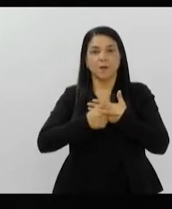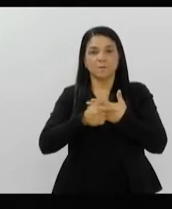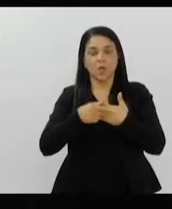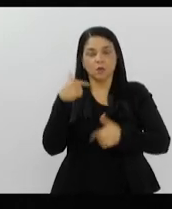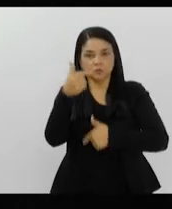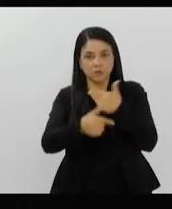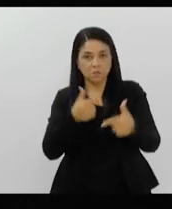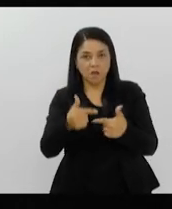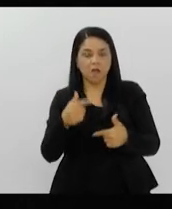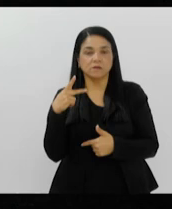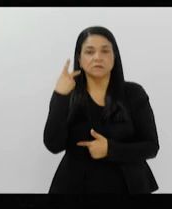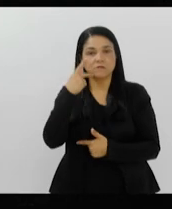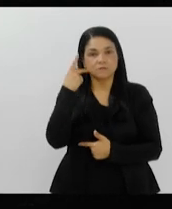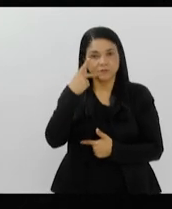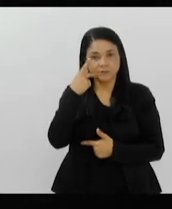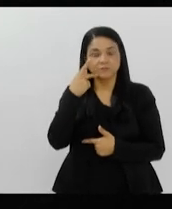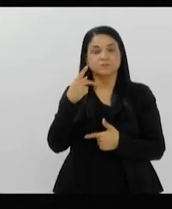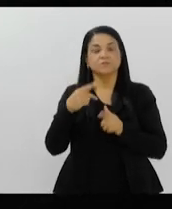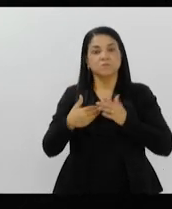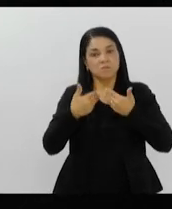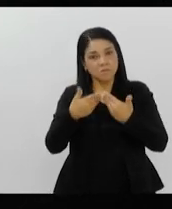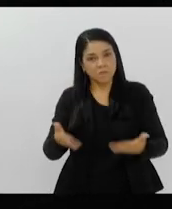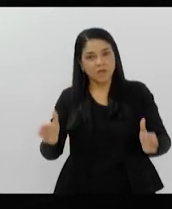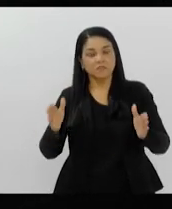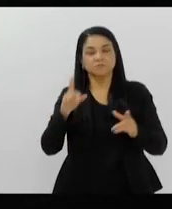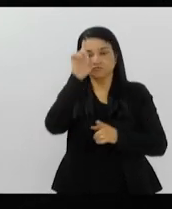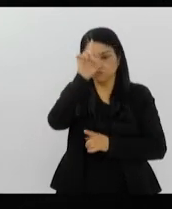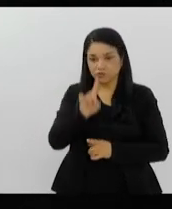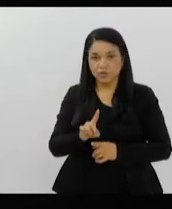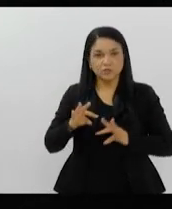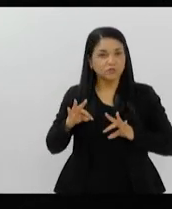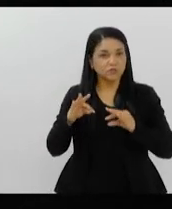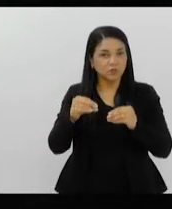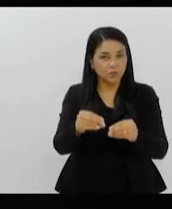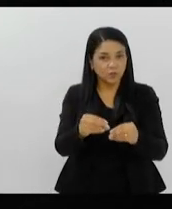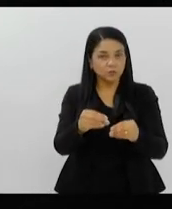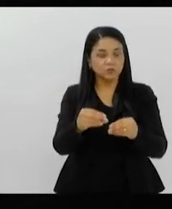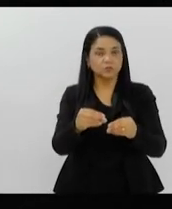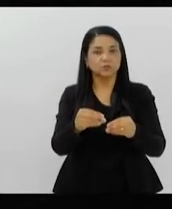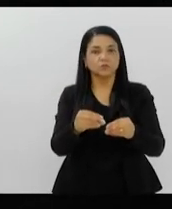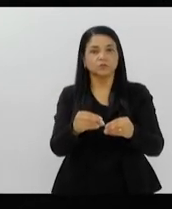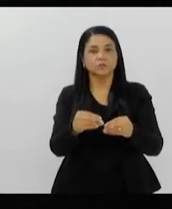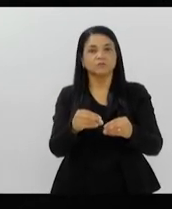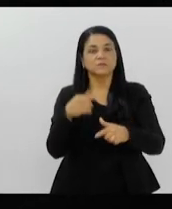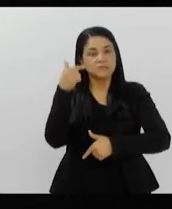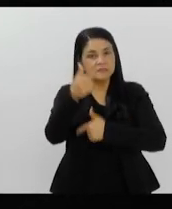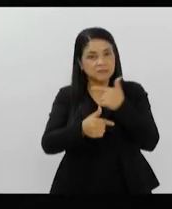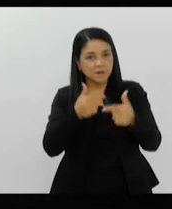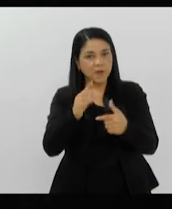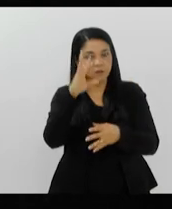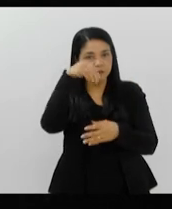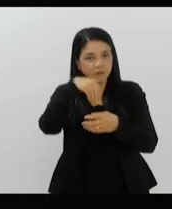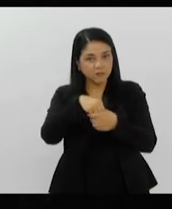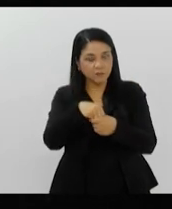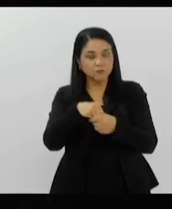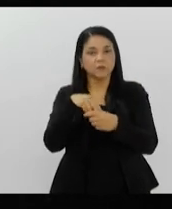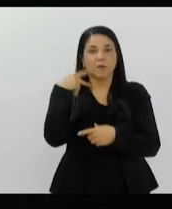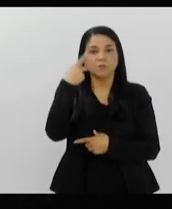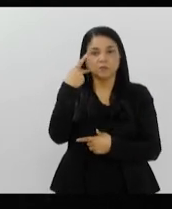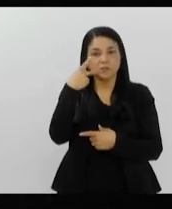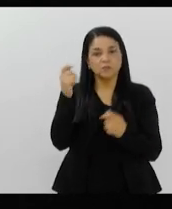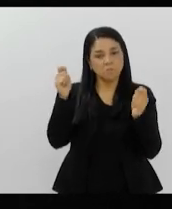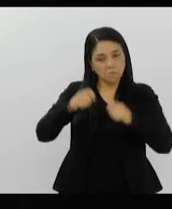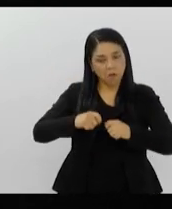portas abertas para fazer com que os direitos de todos aqueles que labutam dentro do Parlamento Estadual possam